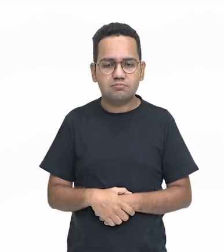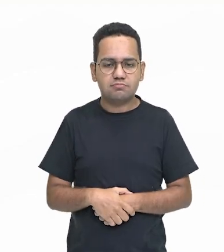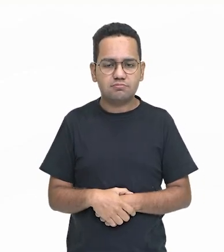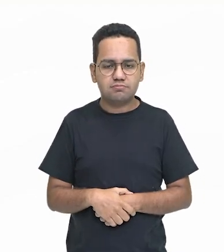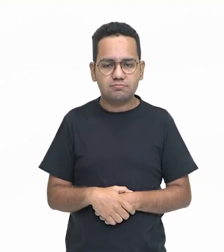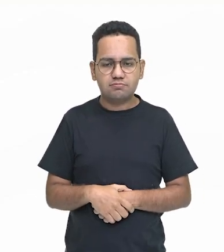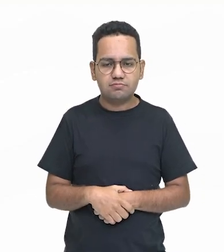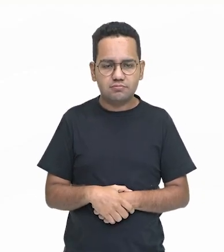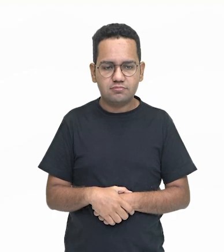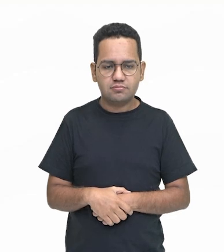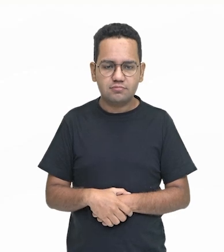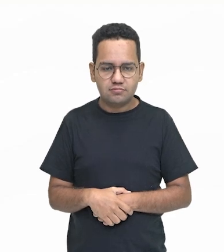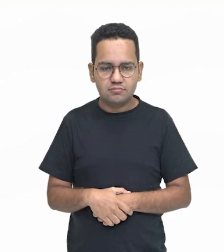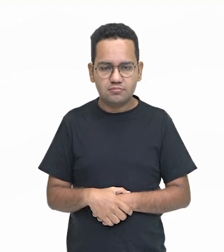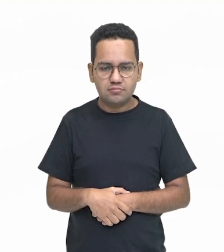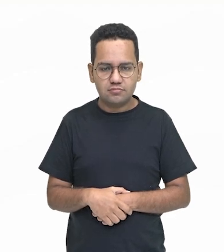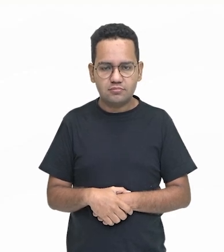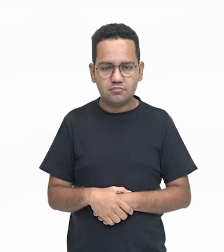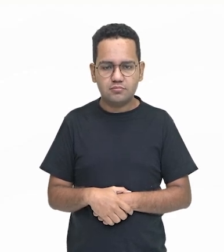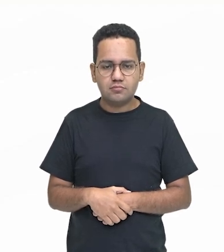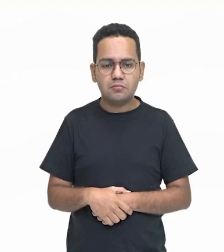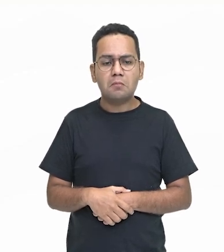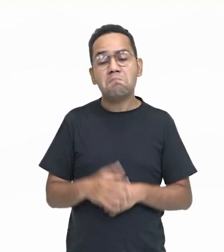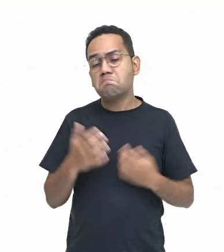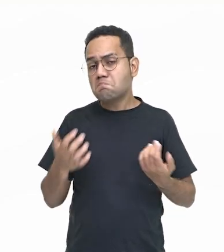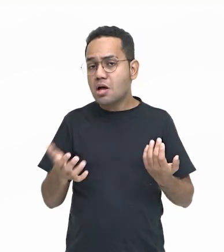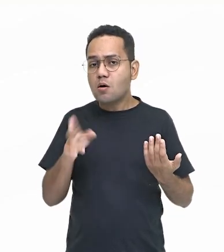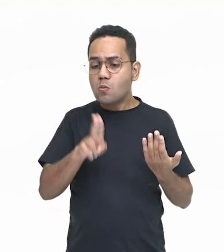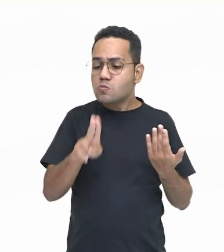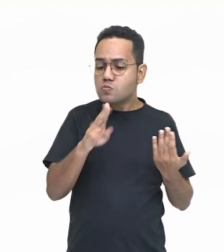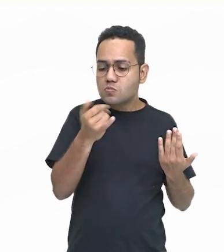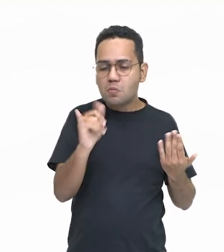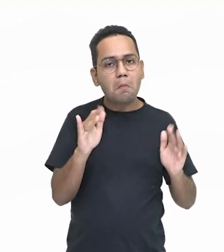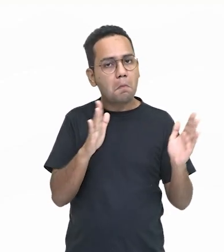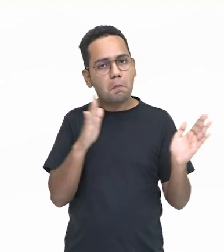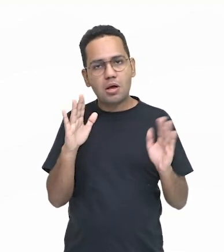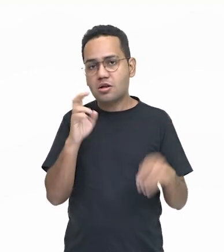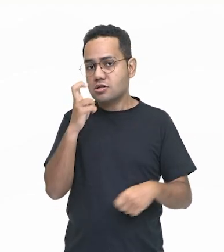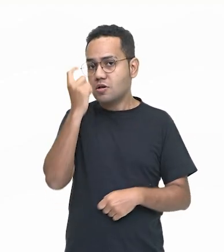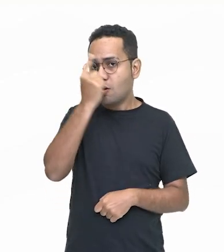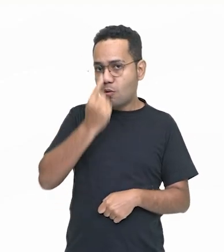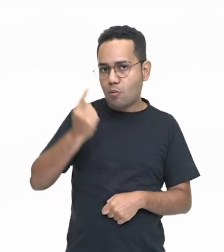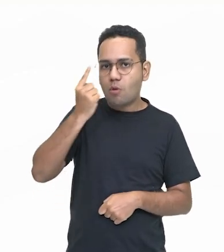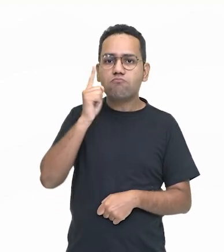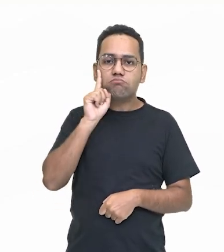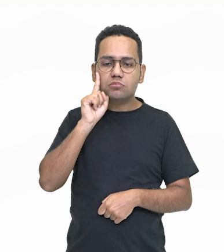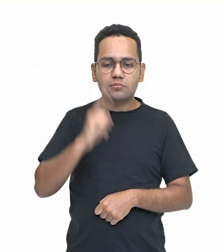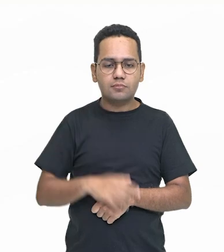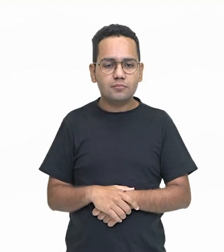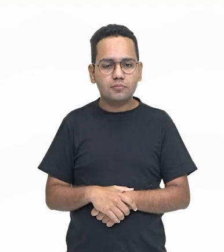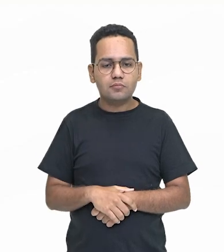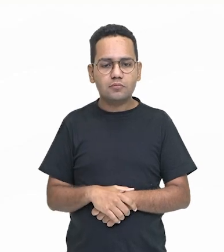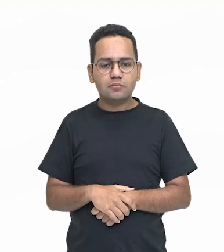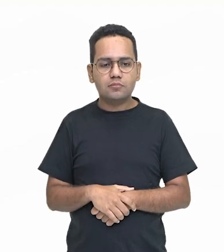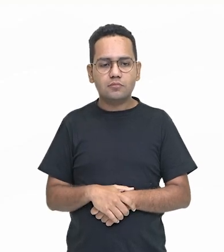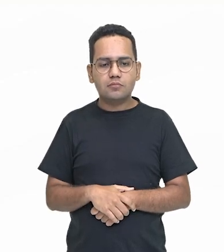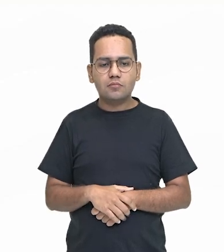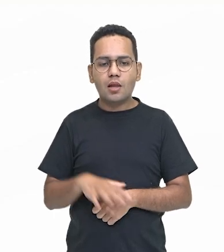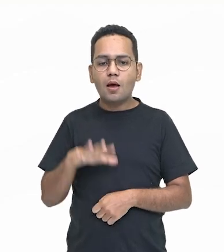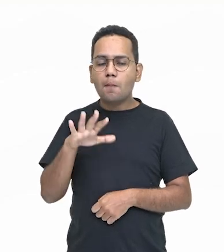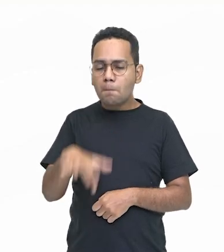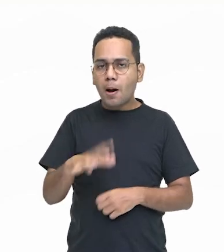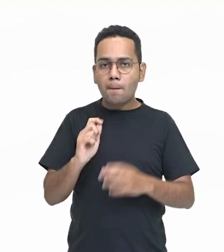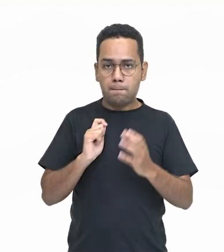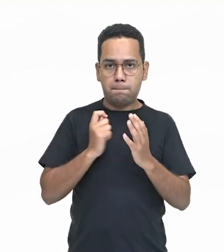uma e também ficaram ligadas em média 5 horas por dia. Adotando o valor de 40 centavos